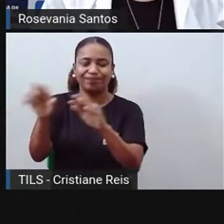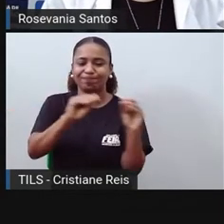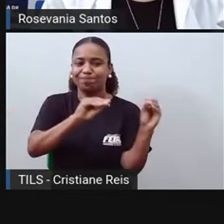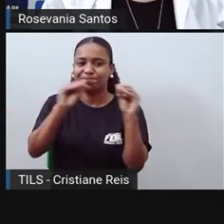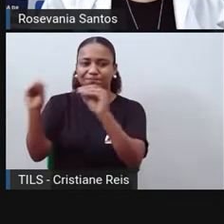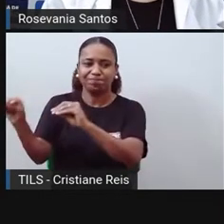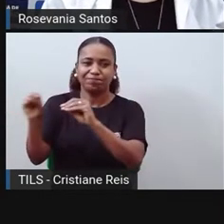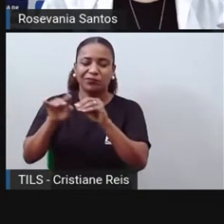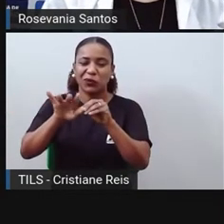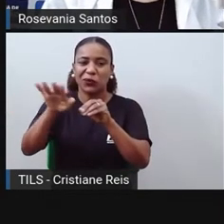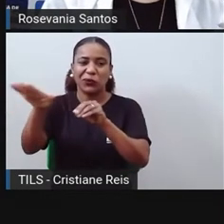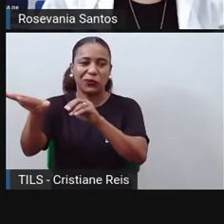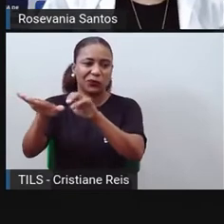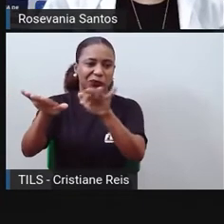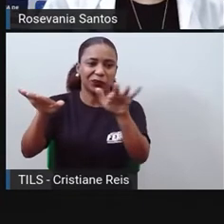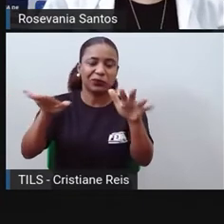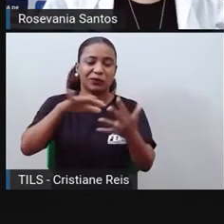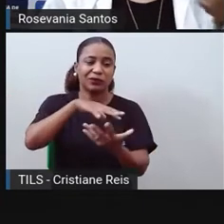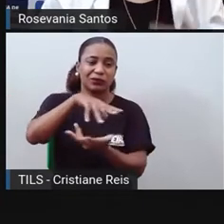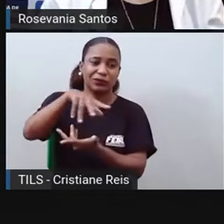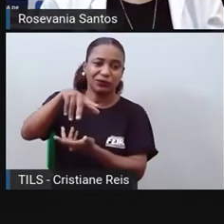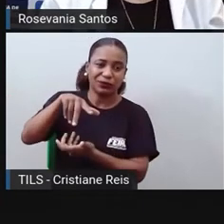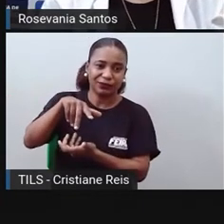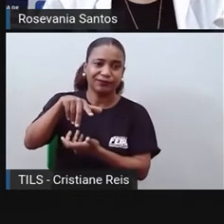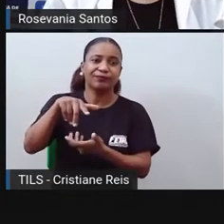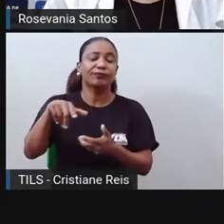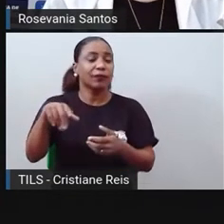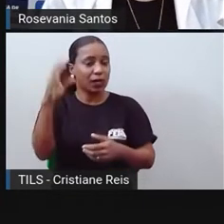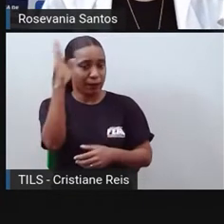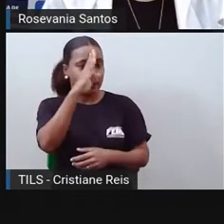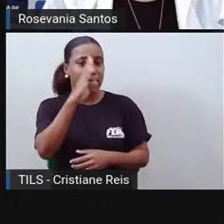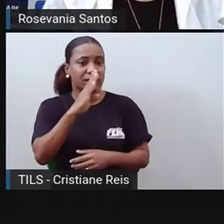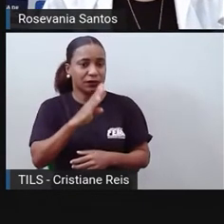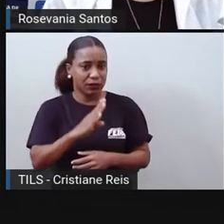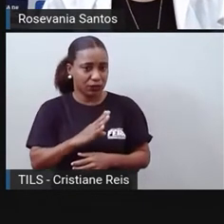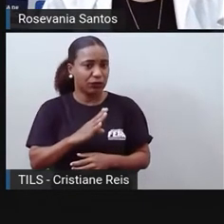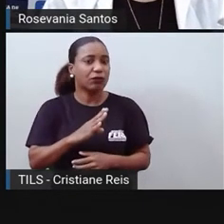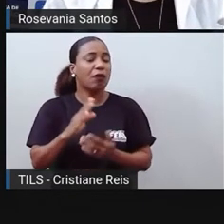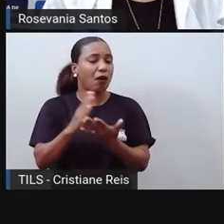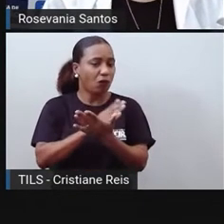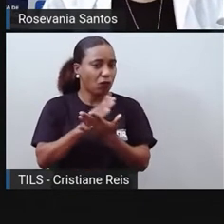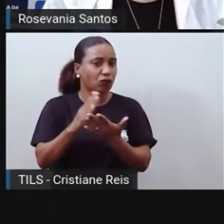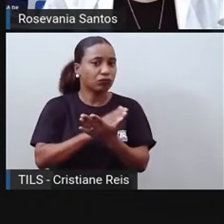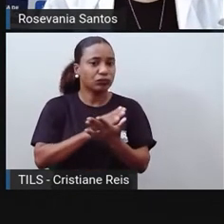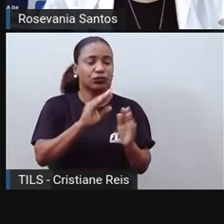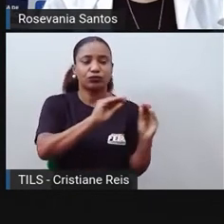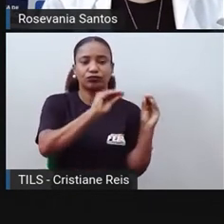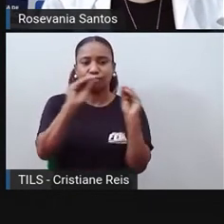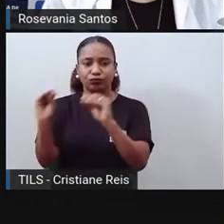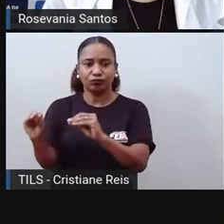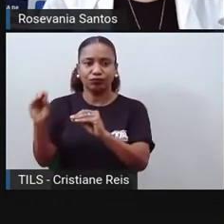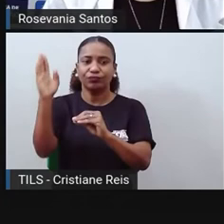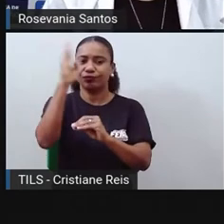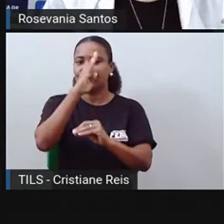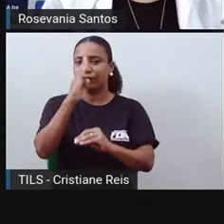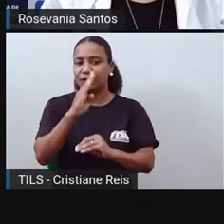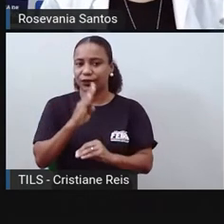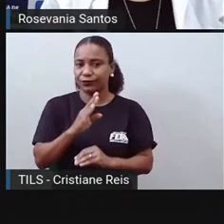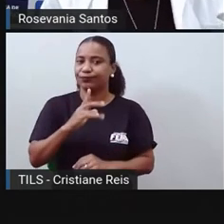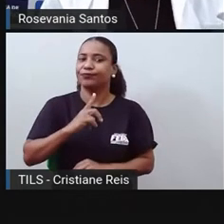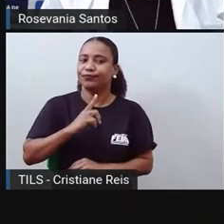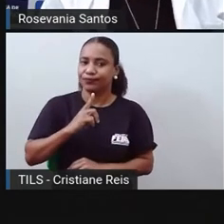para diversos cantos do mundo, inclusive o Brasil também recebe, né, um tanto desses imigrantes da Síria.